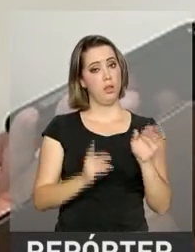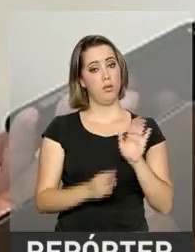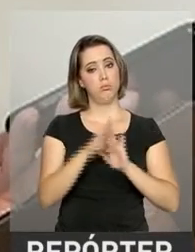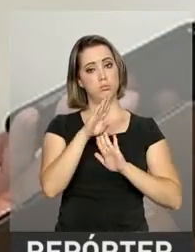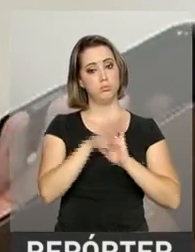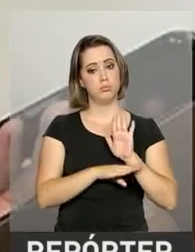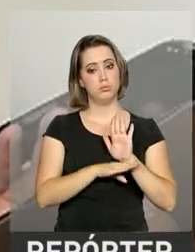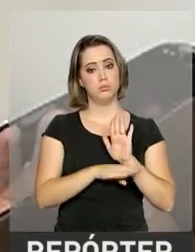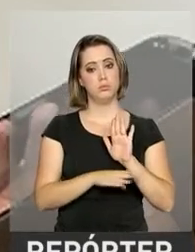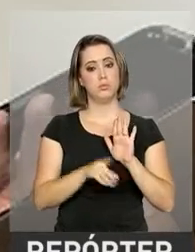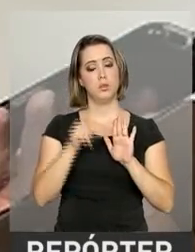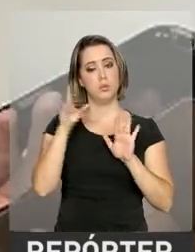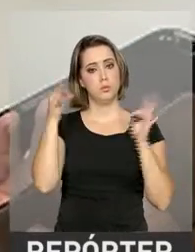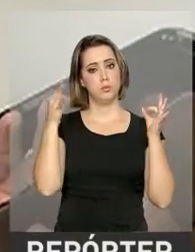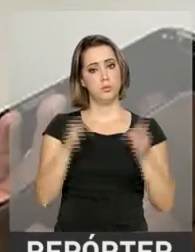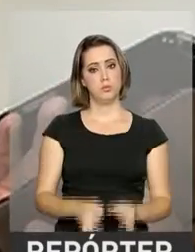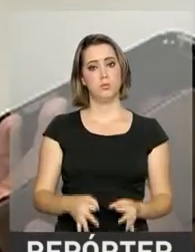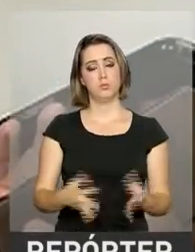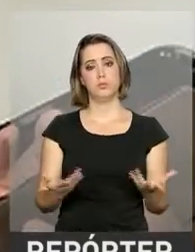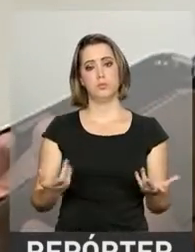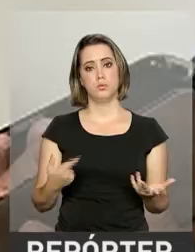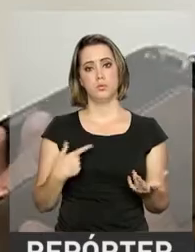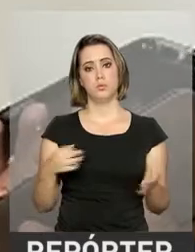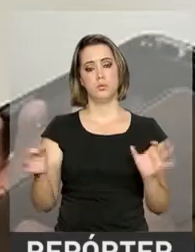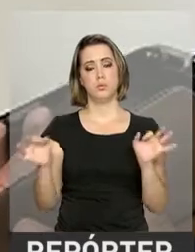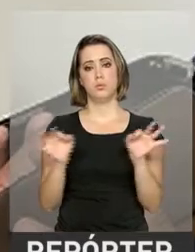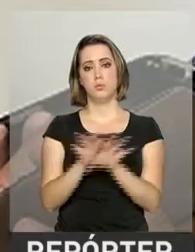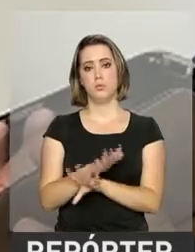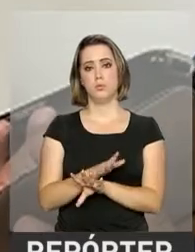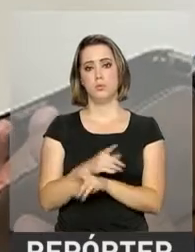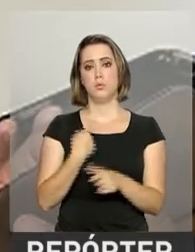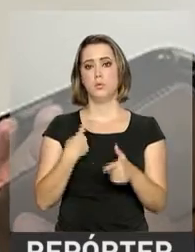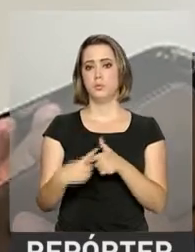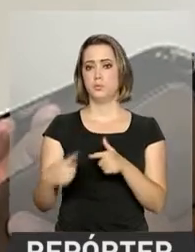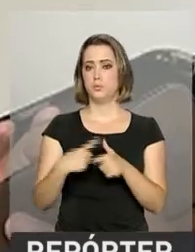justo e o correto para resolver a situação fiscal.